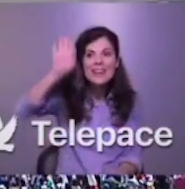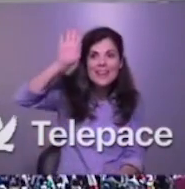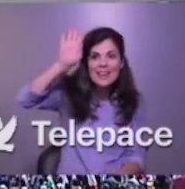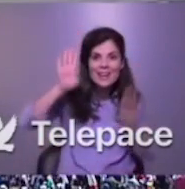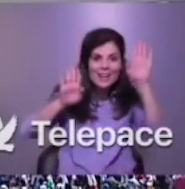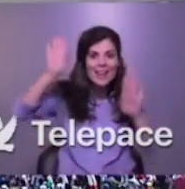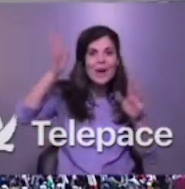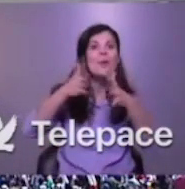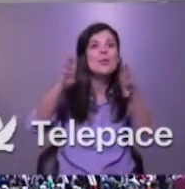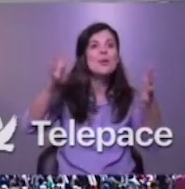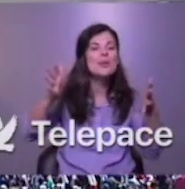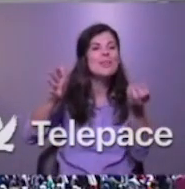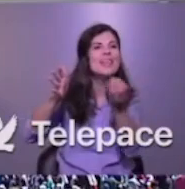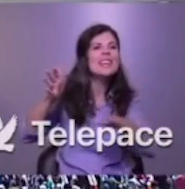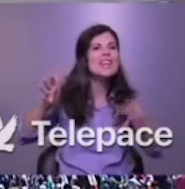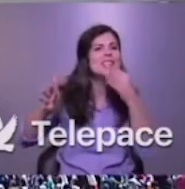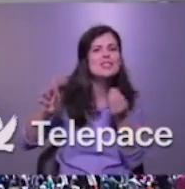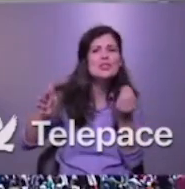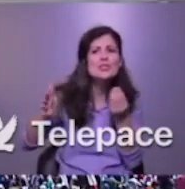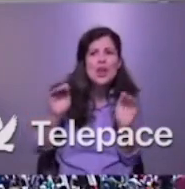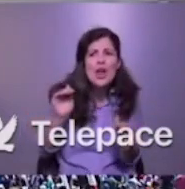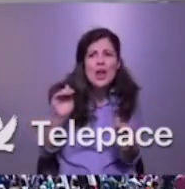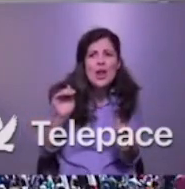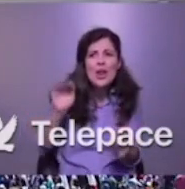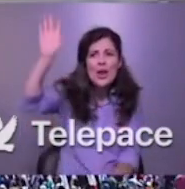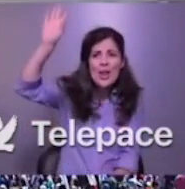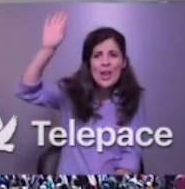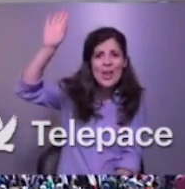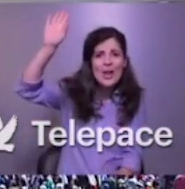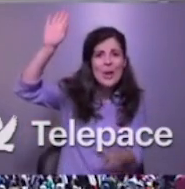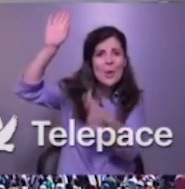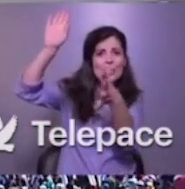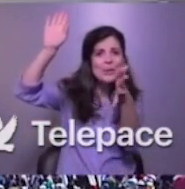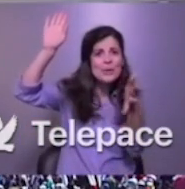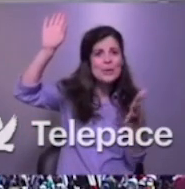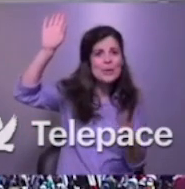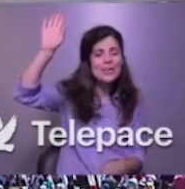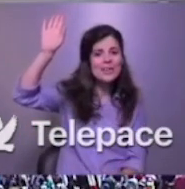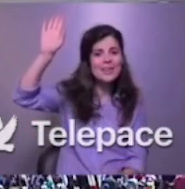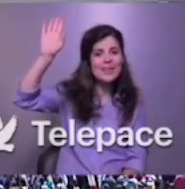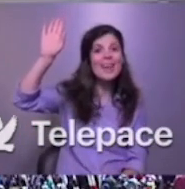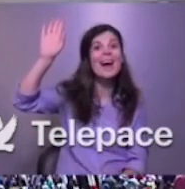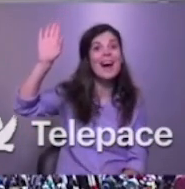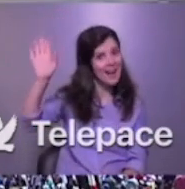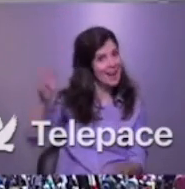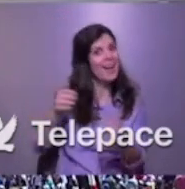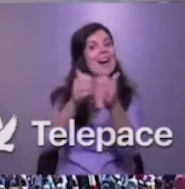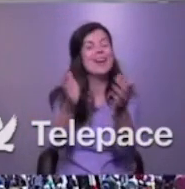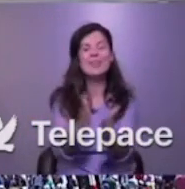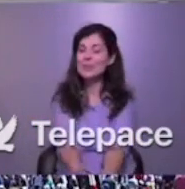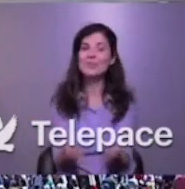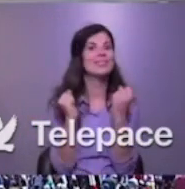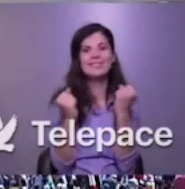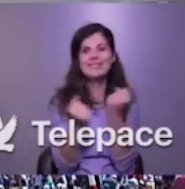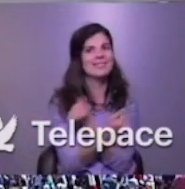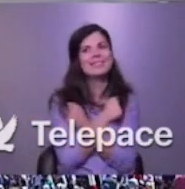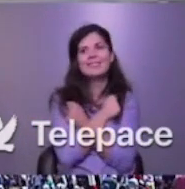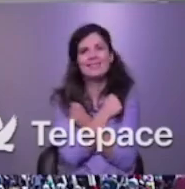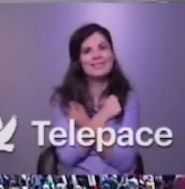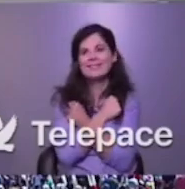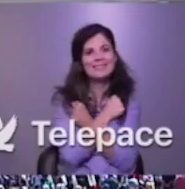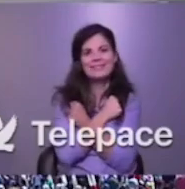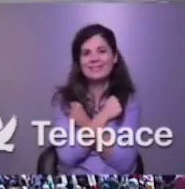mão. Onde stanno i più nuovi, i più piccoli, le crianças? A todos um grande, grande